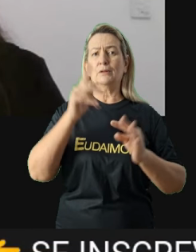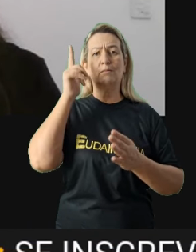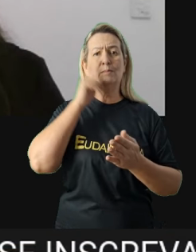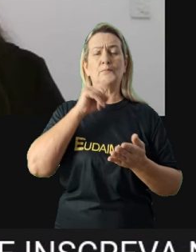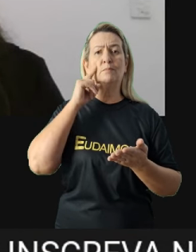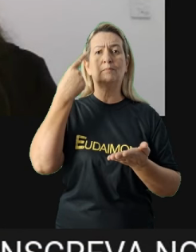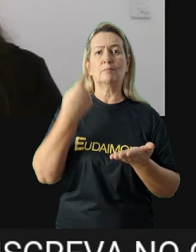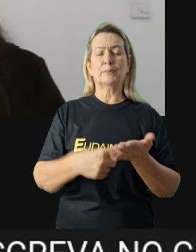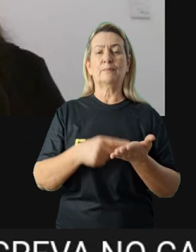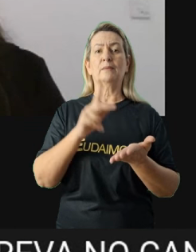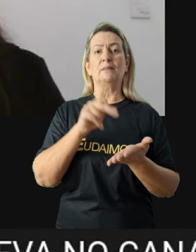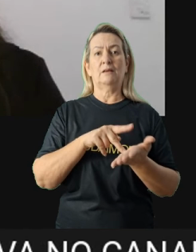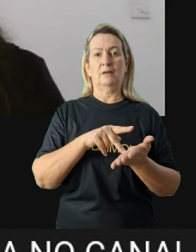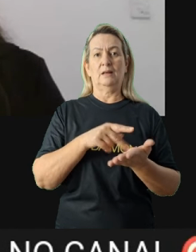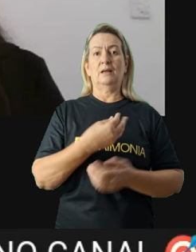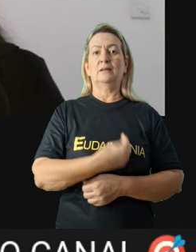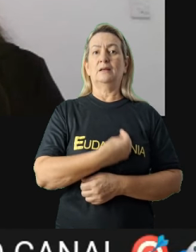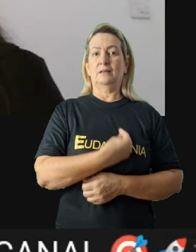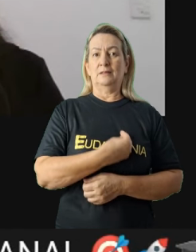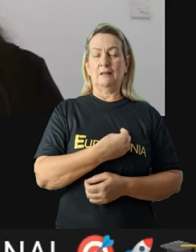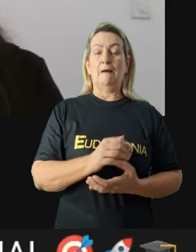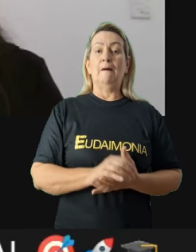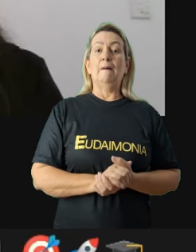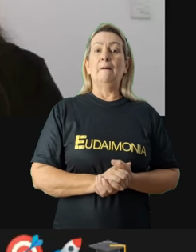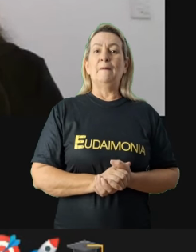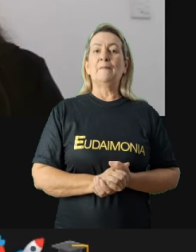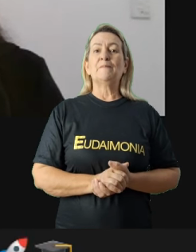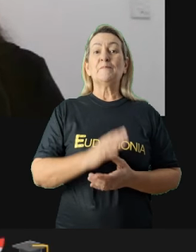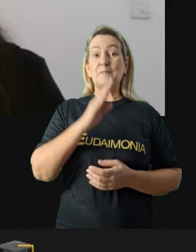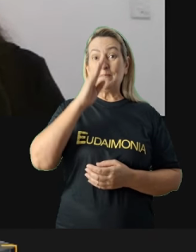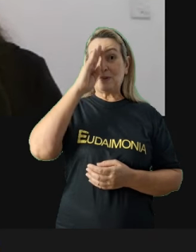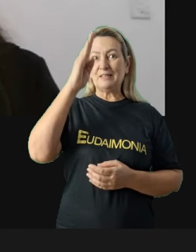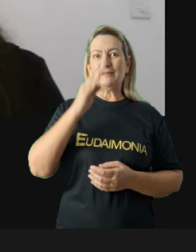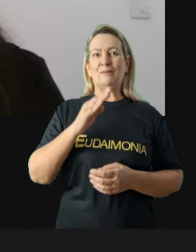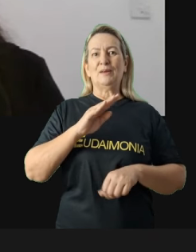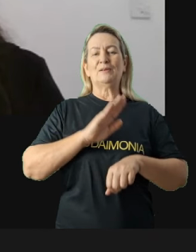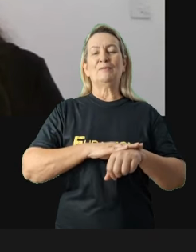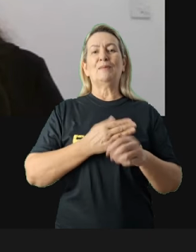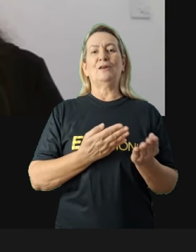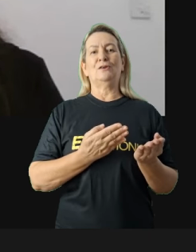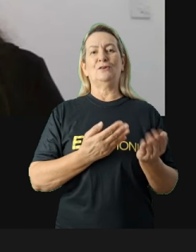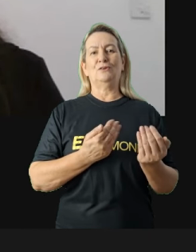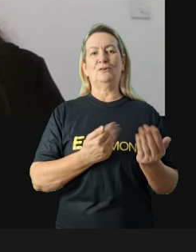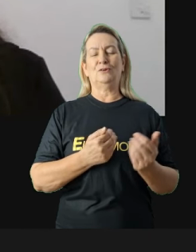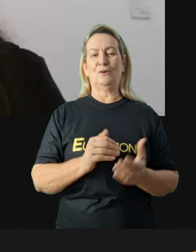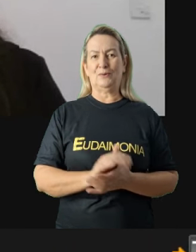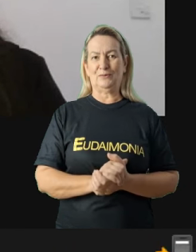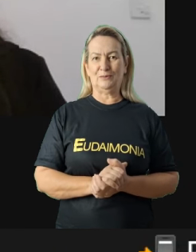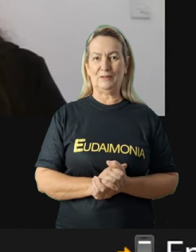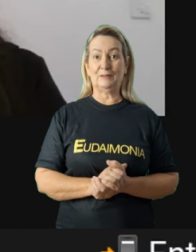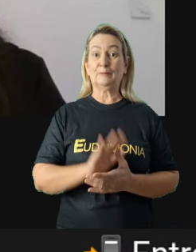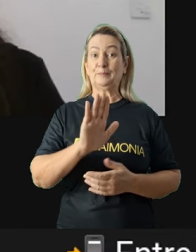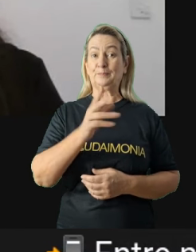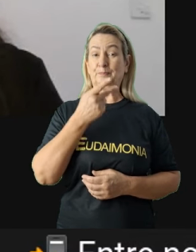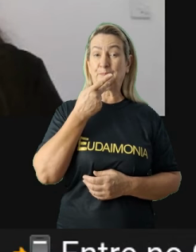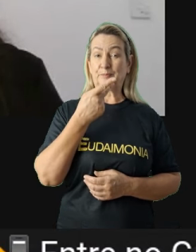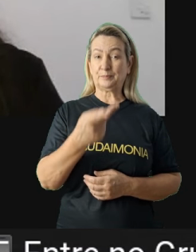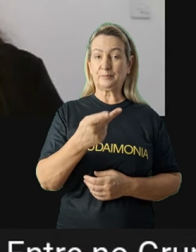para que a tecnologia efetivamente se faça presente. Principalmente na gurizada mais nova, né?